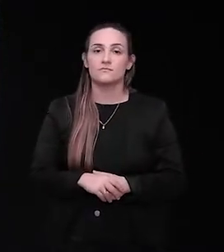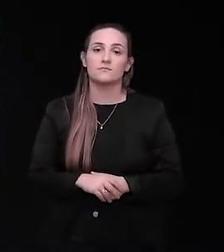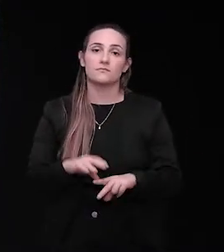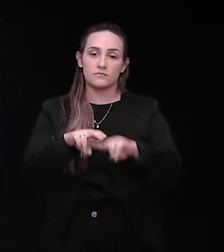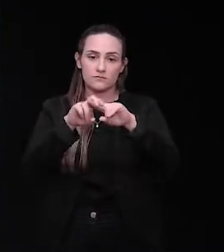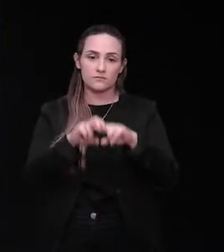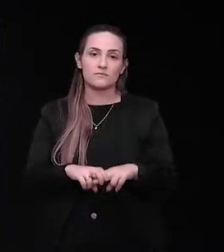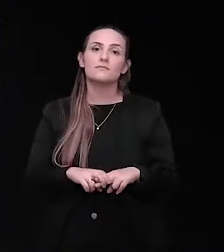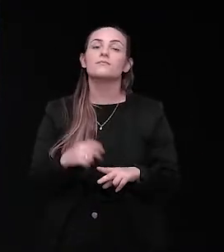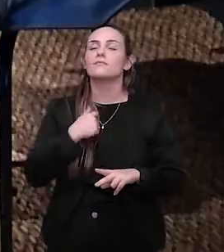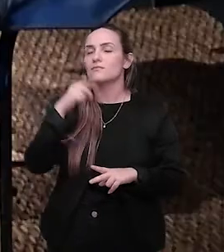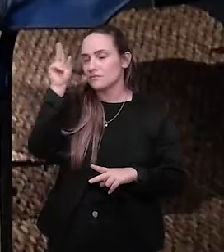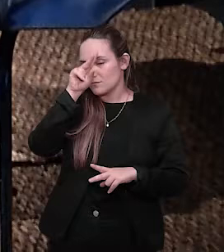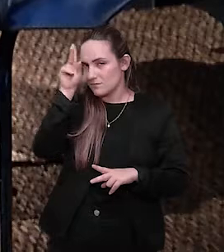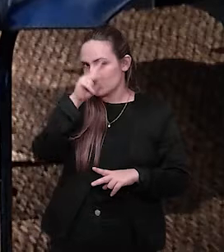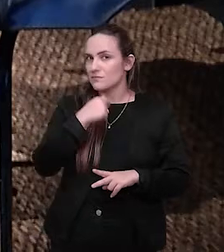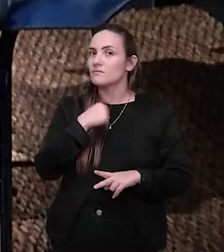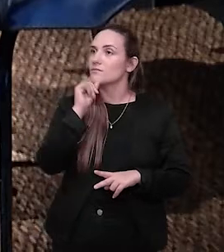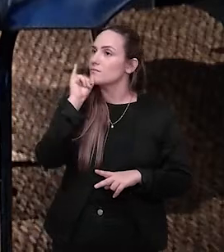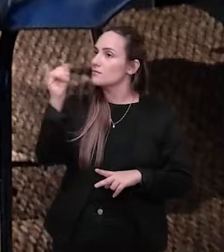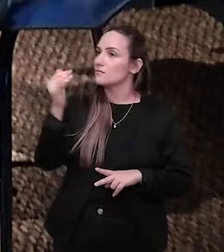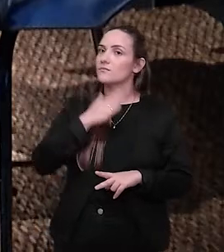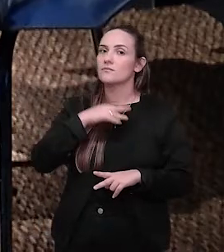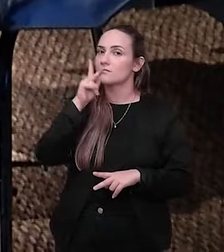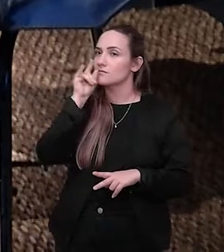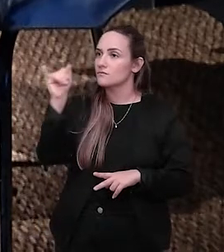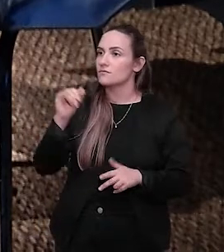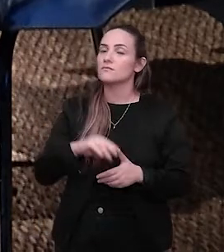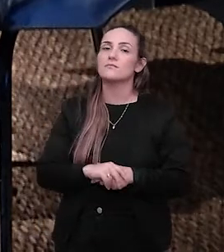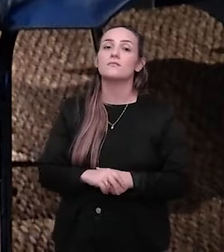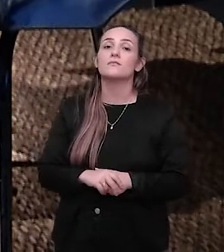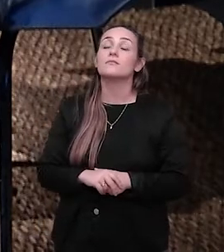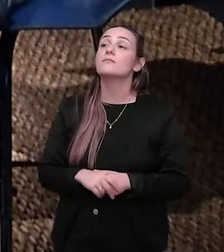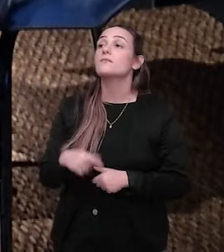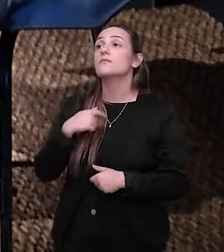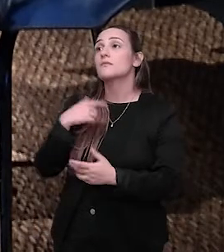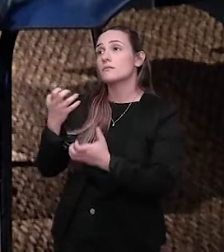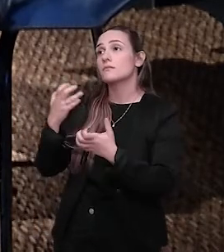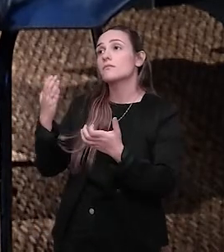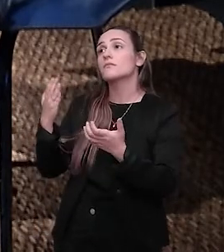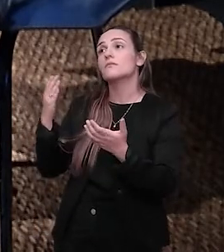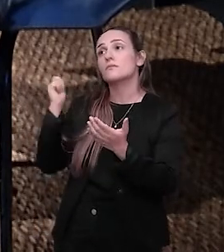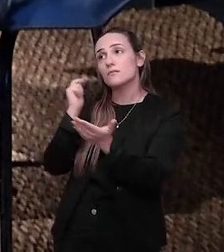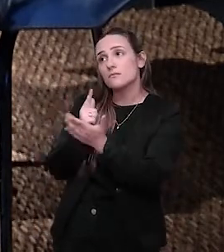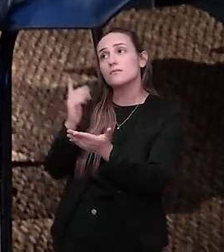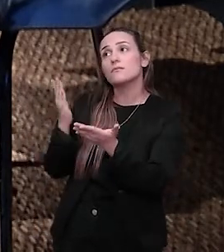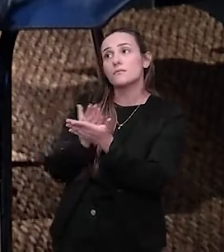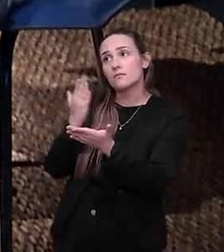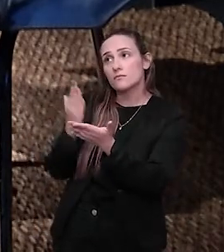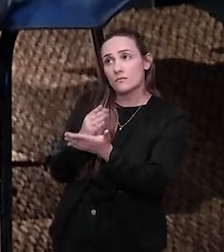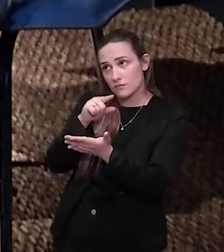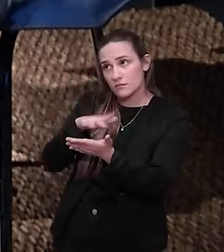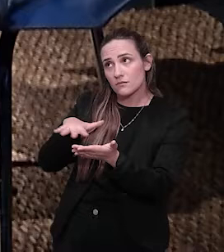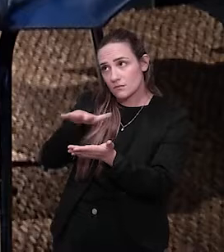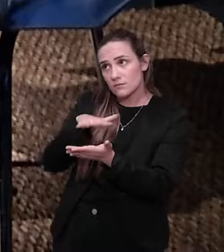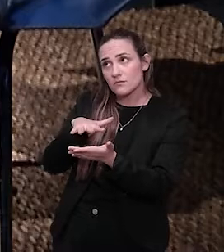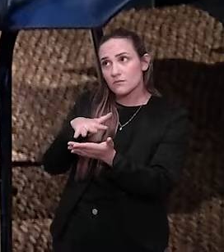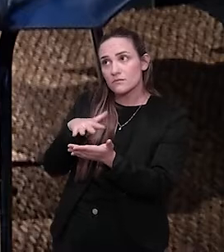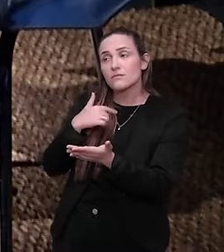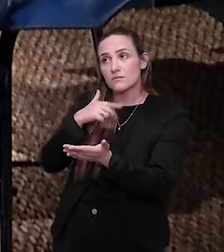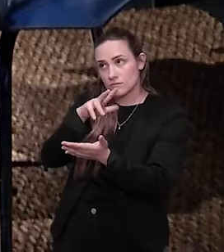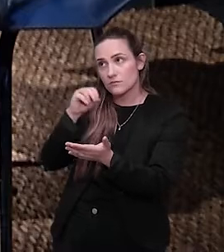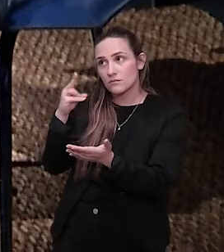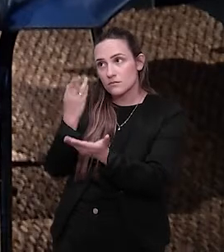difícil. Então assim, eu peguei e direcionei, eu pedi para meu pai, eu lembro bem até hoje, falei, pai, eu queria comprar livros dessa